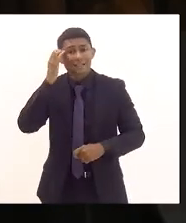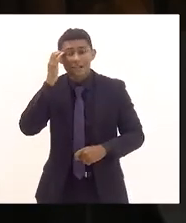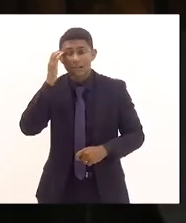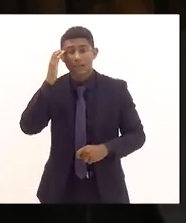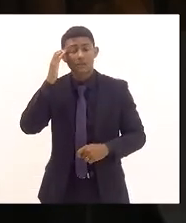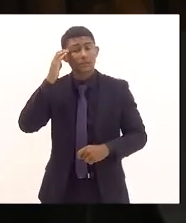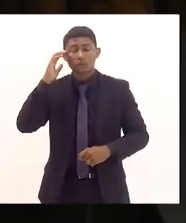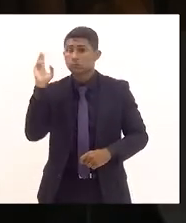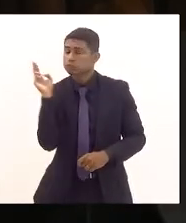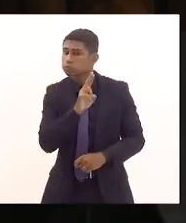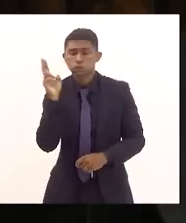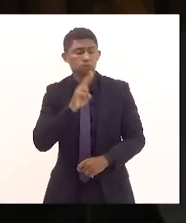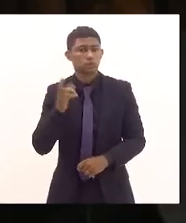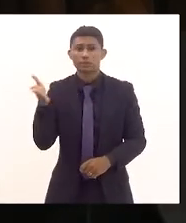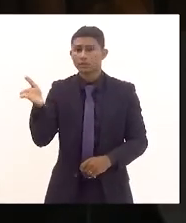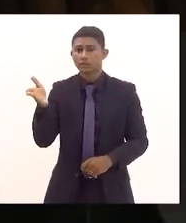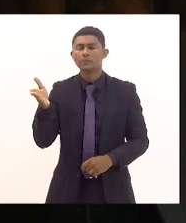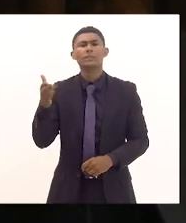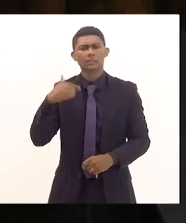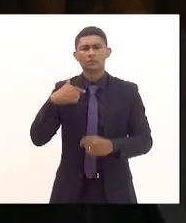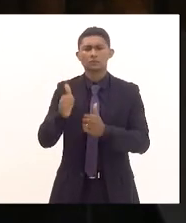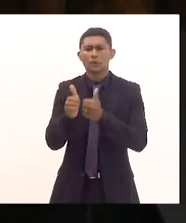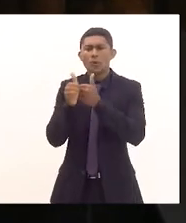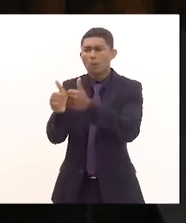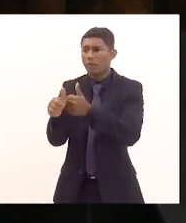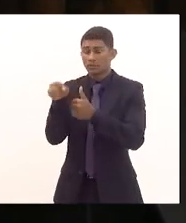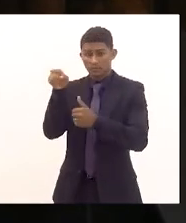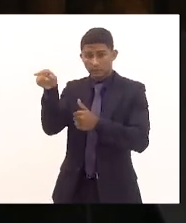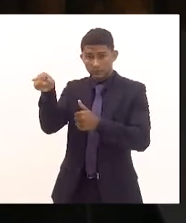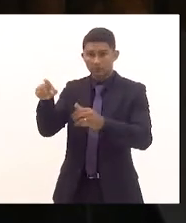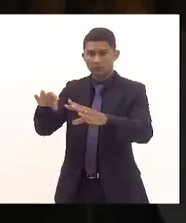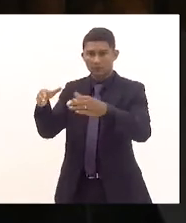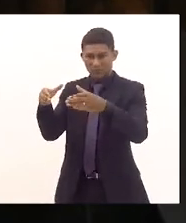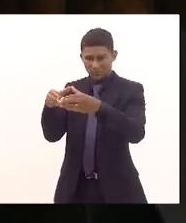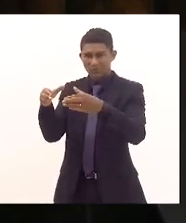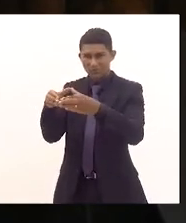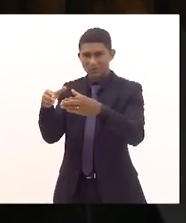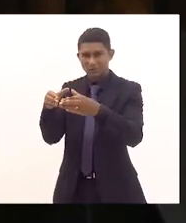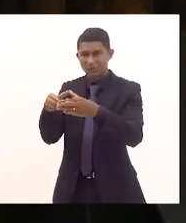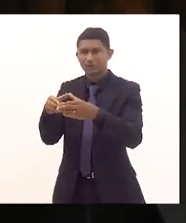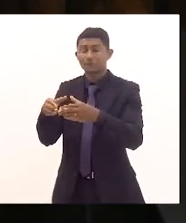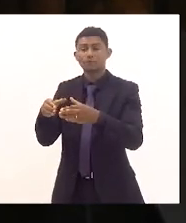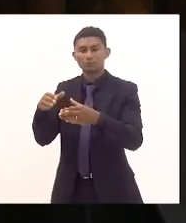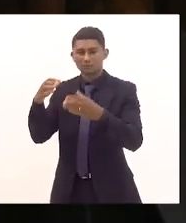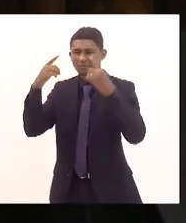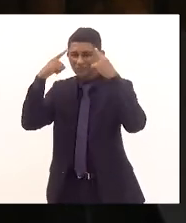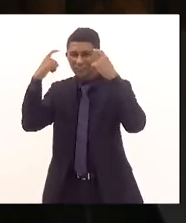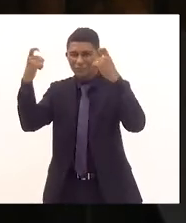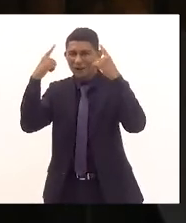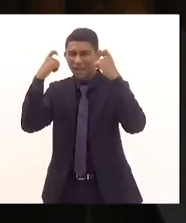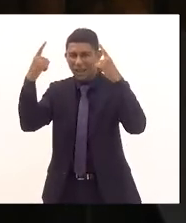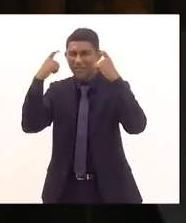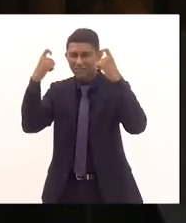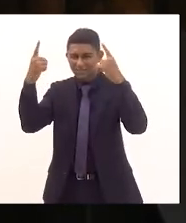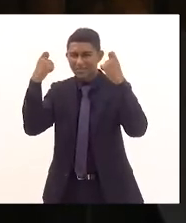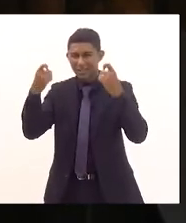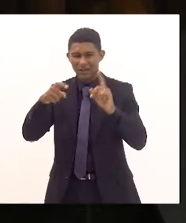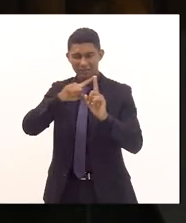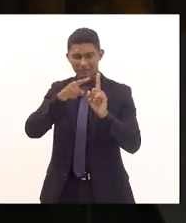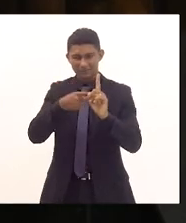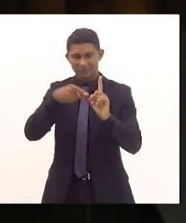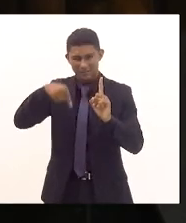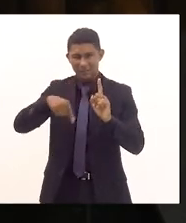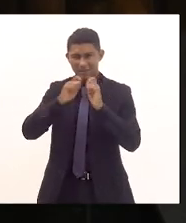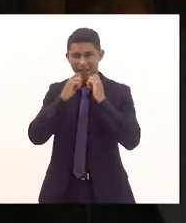eu tenho acompanhado de perto o trabalho da frente parlamentar de Combate à violência obstétrica e mortalidade materna aqui na